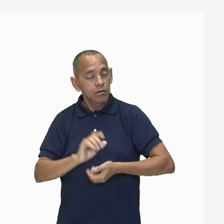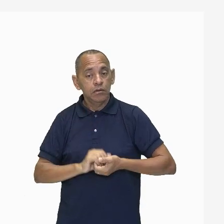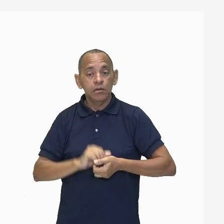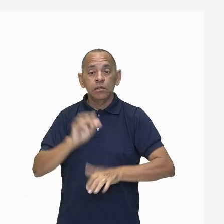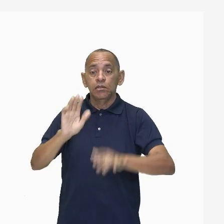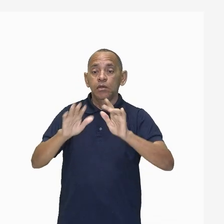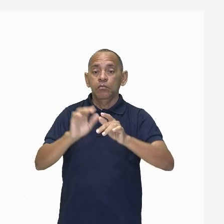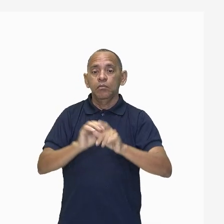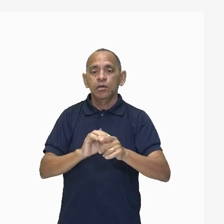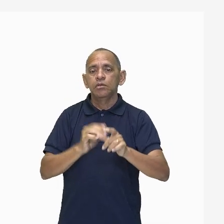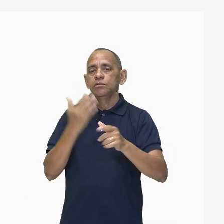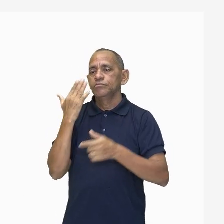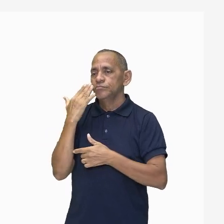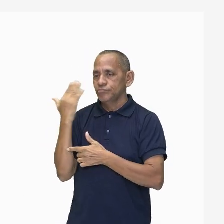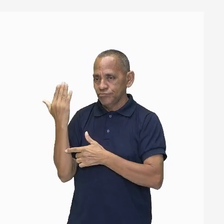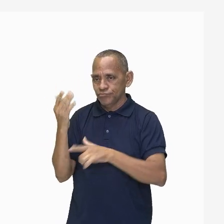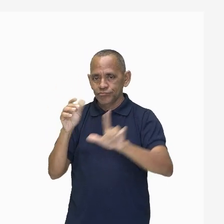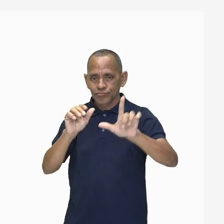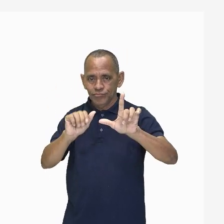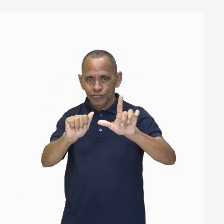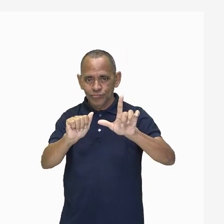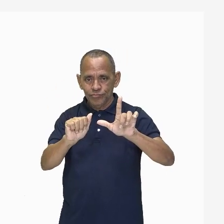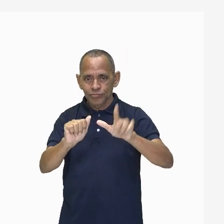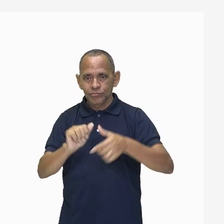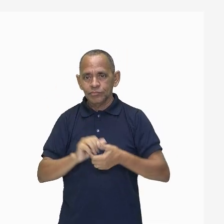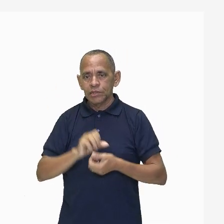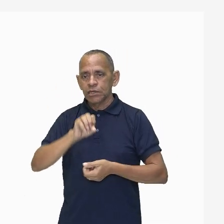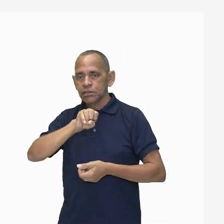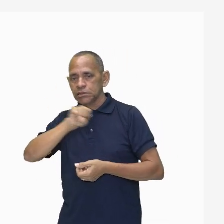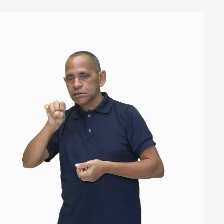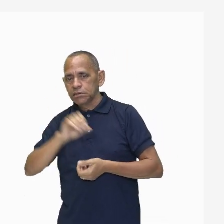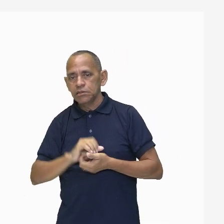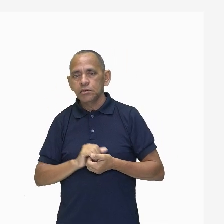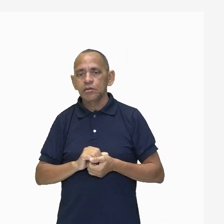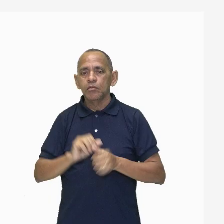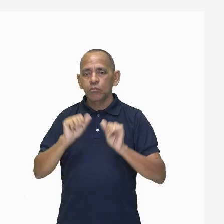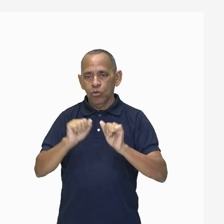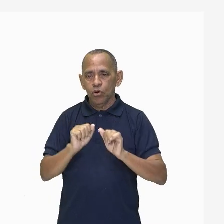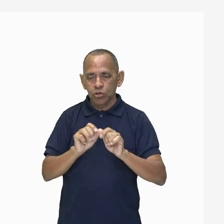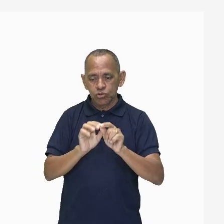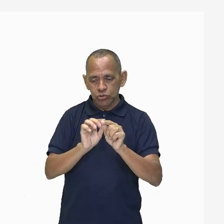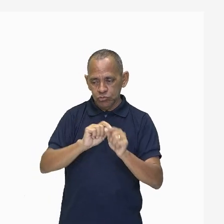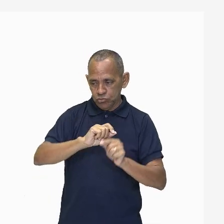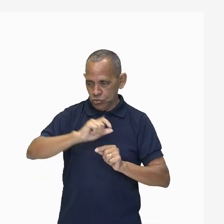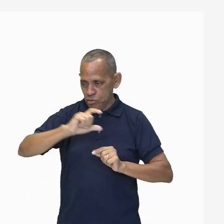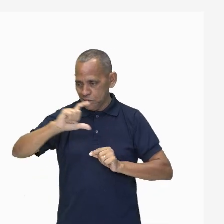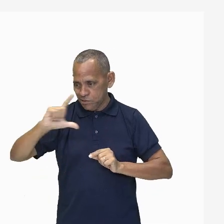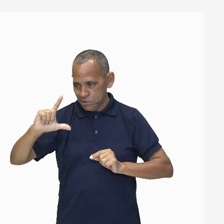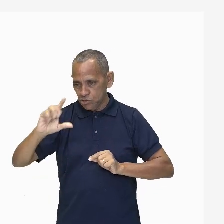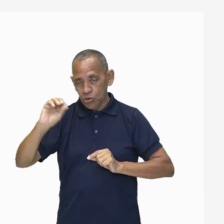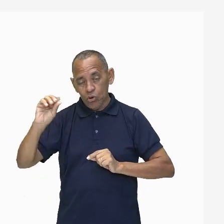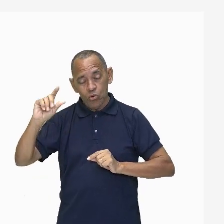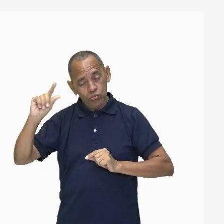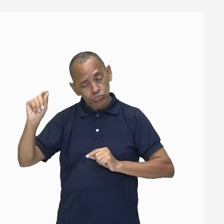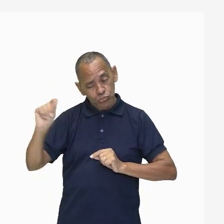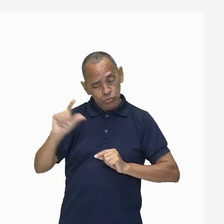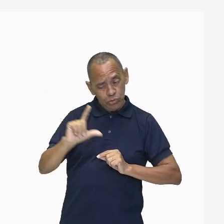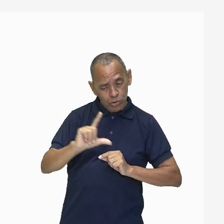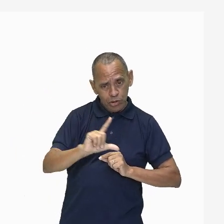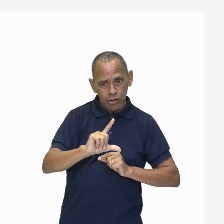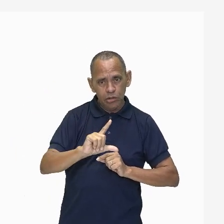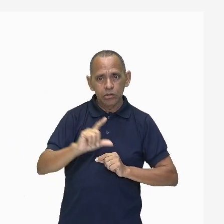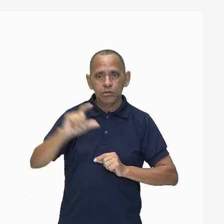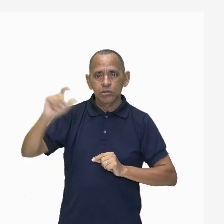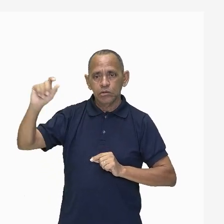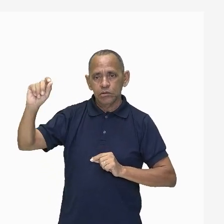seja, do coeficiente A. A reta, ela pode ser crescente ou ela pode ser decrescente. Ela pode